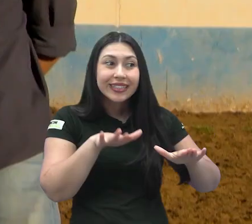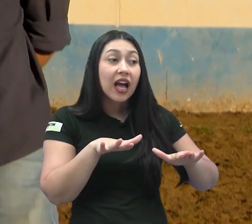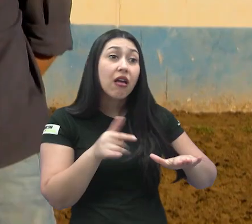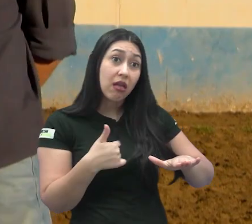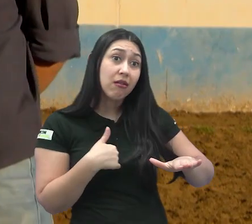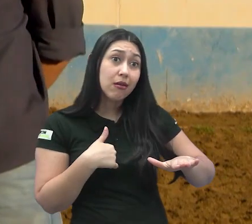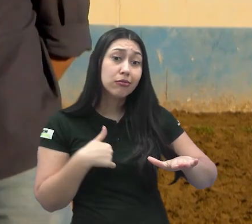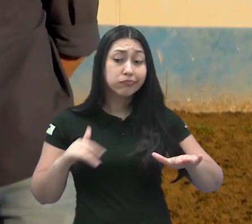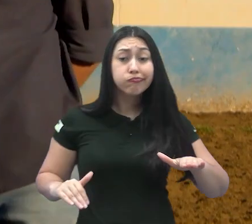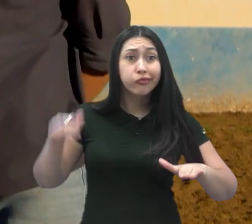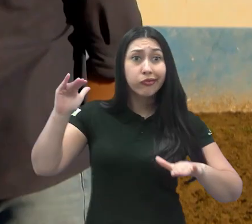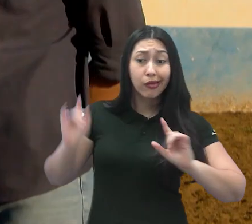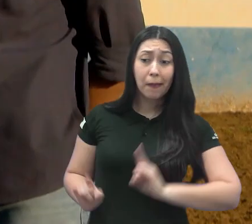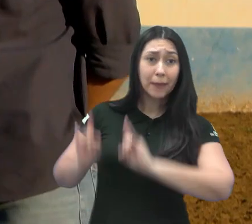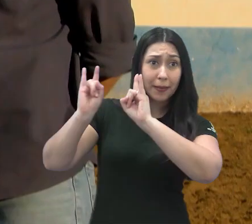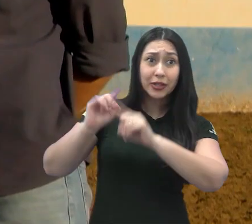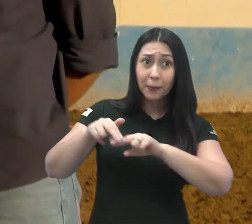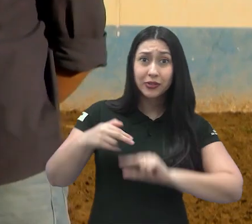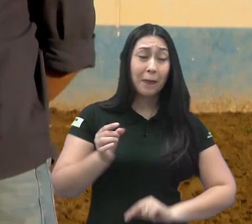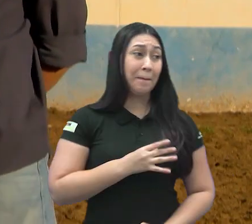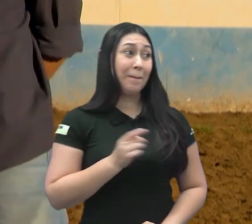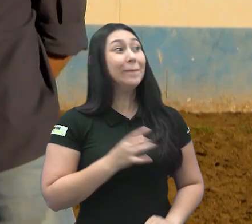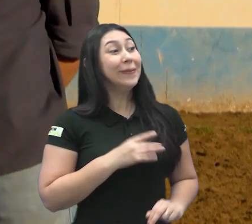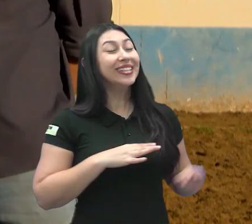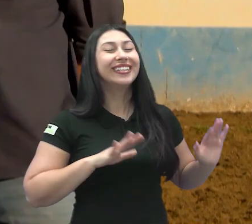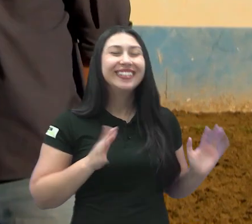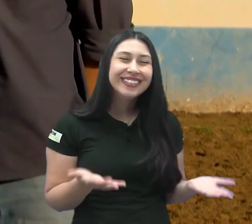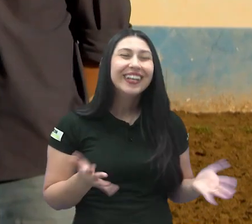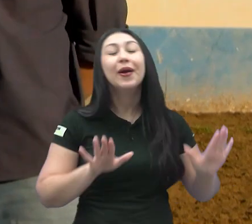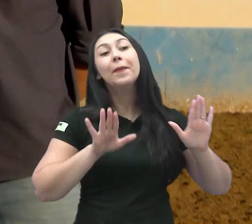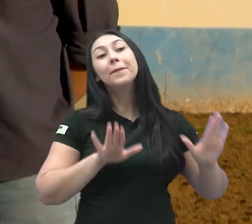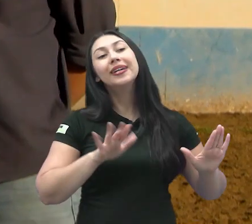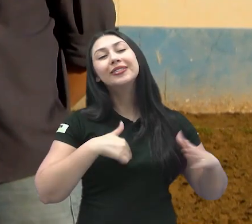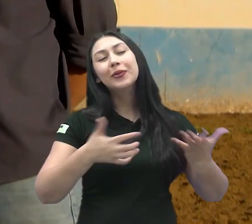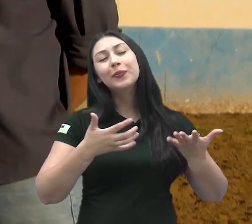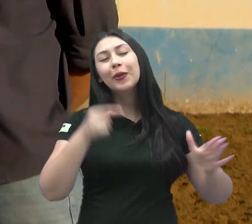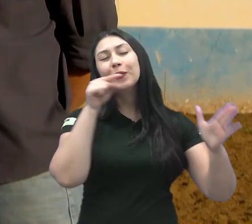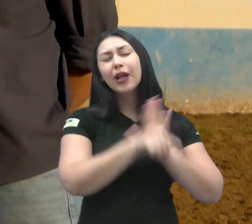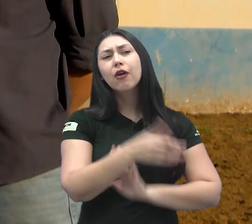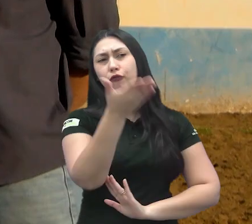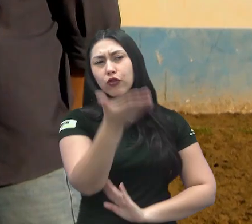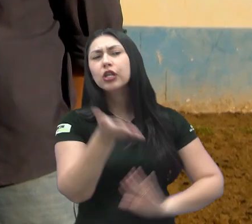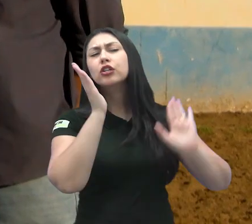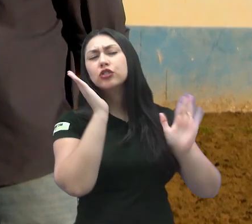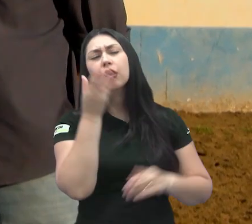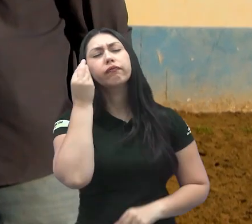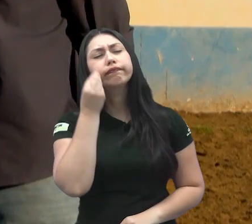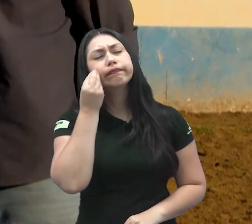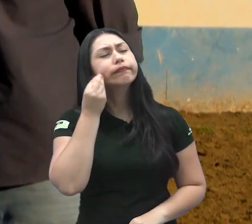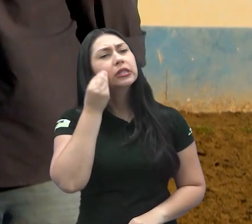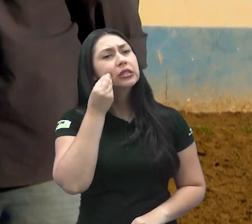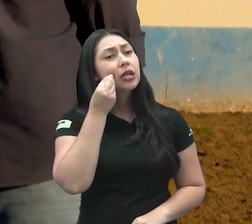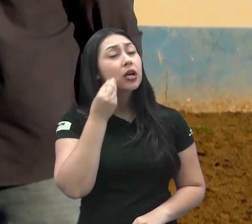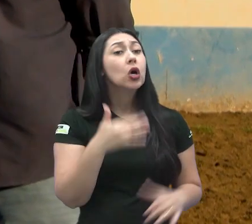eu como garoto de apartamento fico um pouco assustada. Mas antes da gente encerrar, Alan, queria saber, assim, você que já tá há bastante tempo na área, qual que você